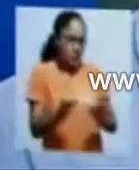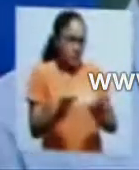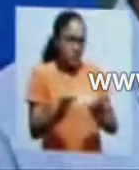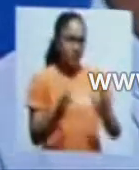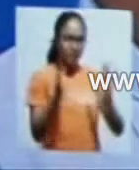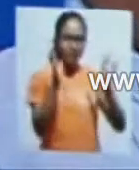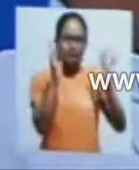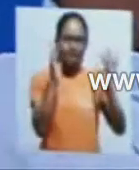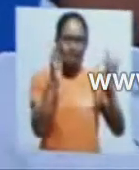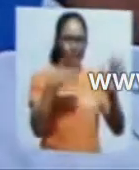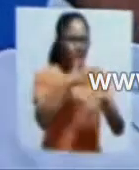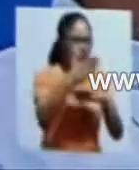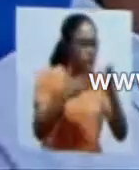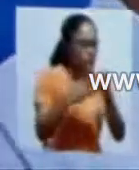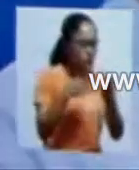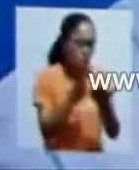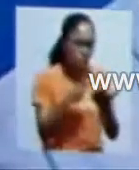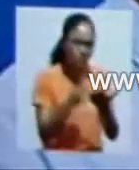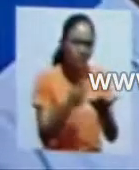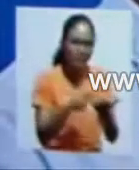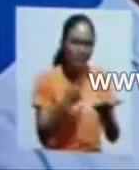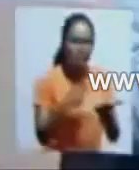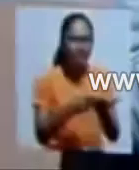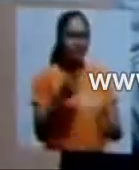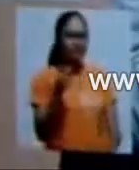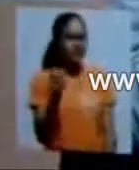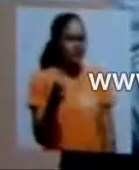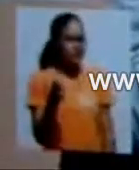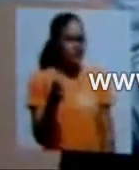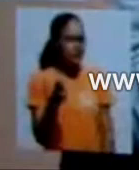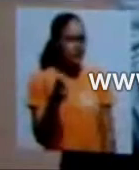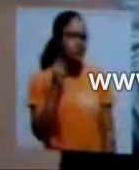inferno. O dinheiro é um inferno.